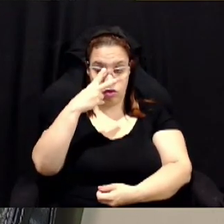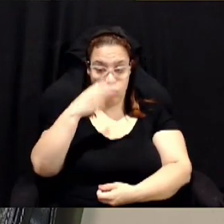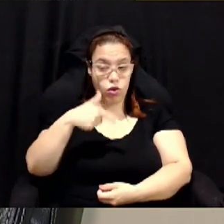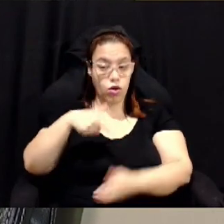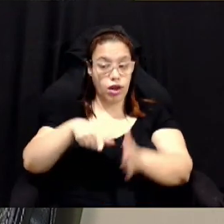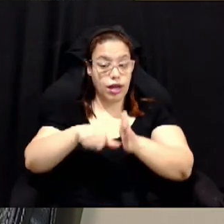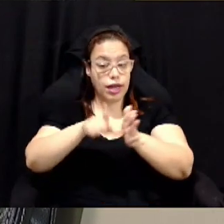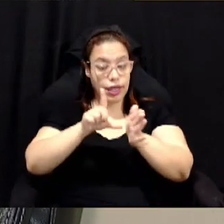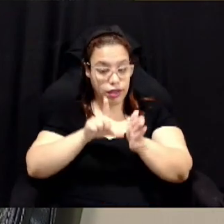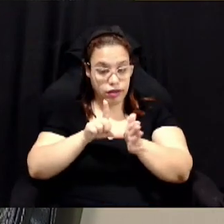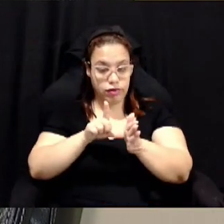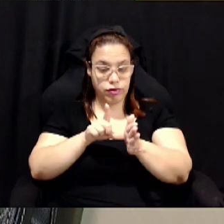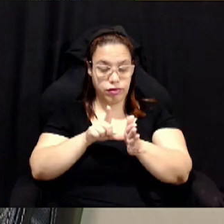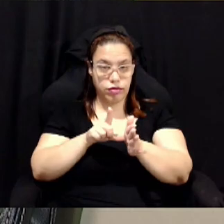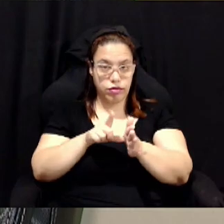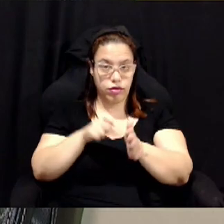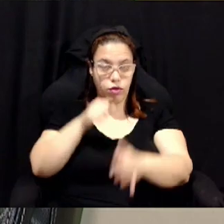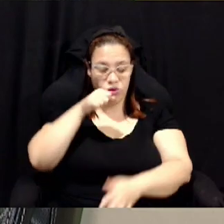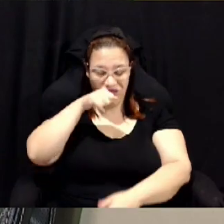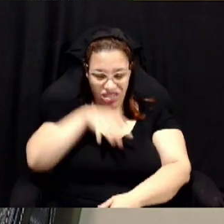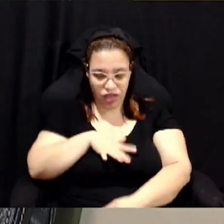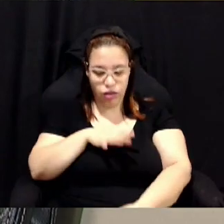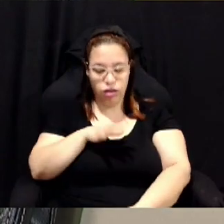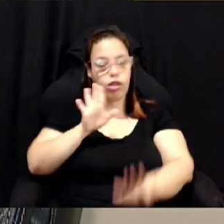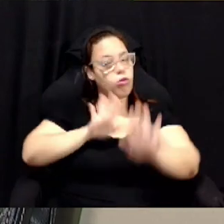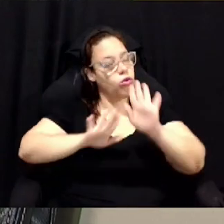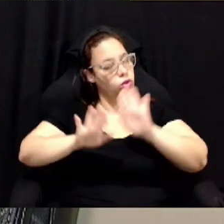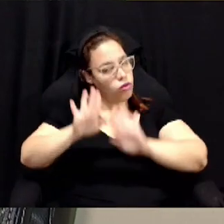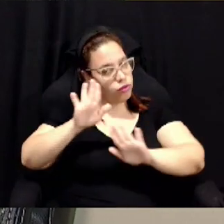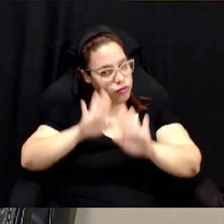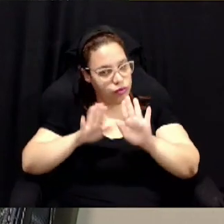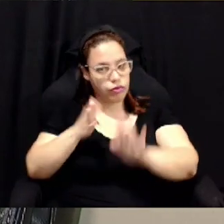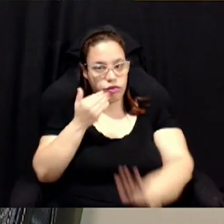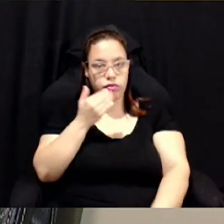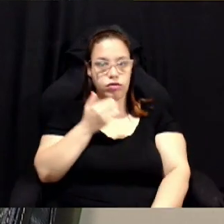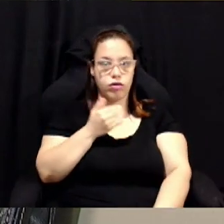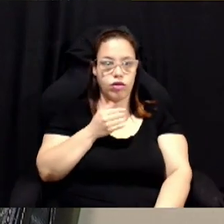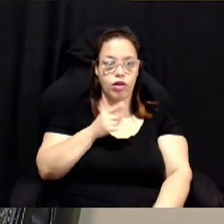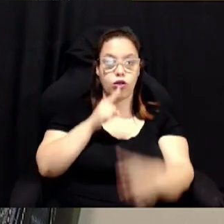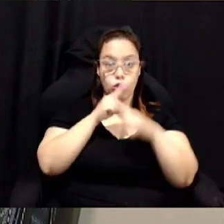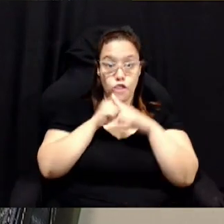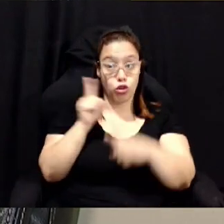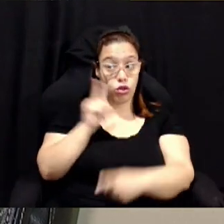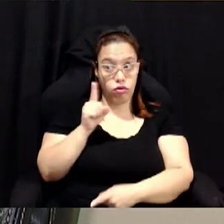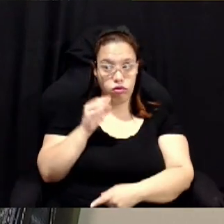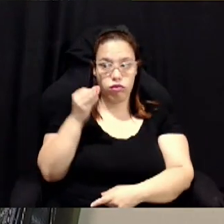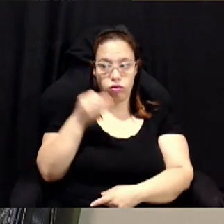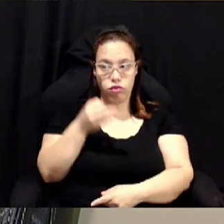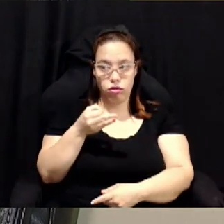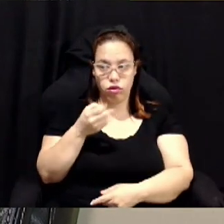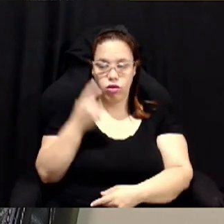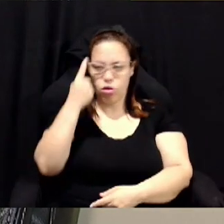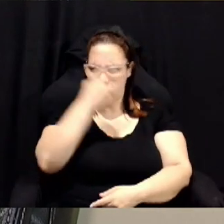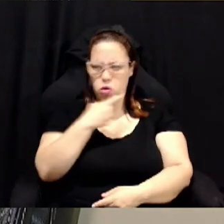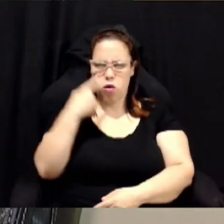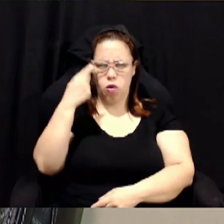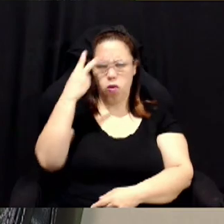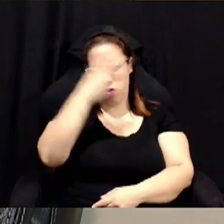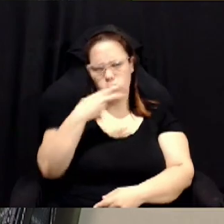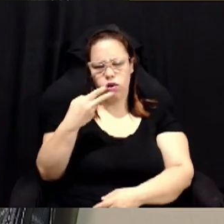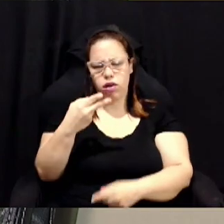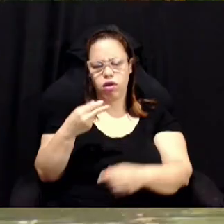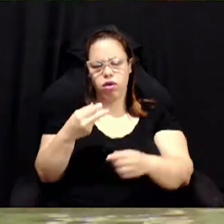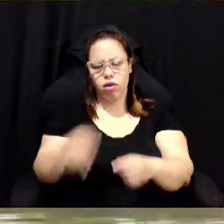Senão ele pode vir a vomitar, né? Então tem que estar alimentado, não pode estar em jejum. Mas o ideal é que ele coma 1h30, 2 horas antes de iniciar,